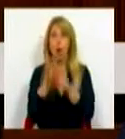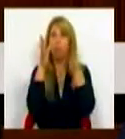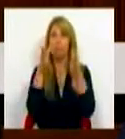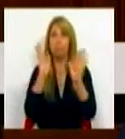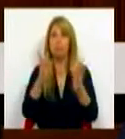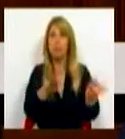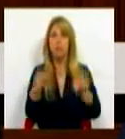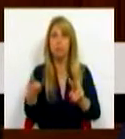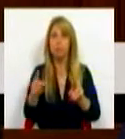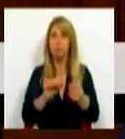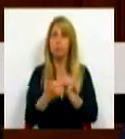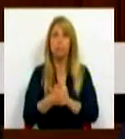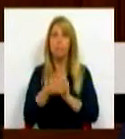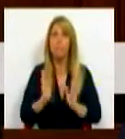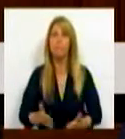ser corrigida.